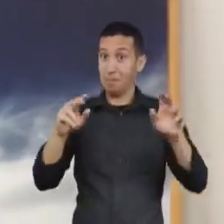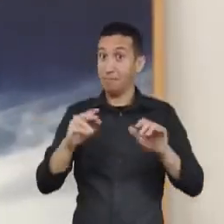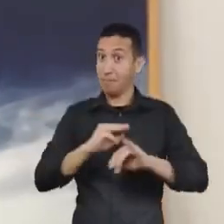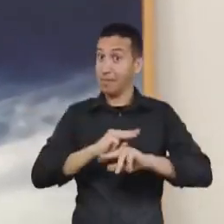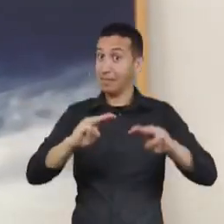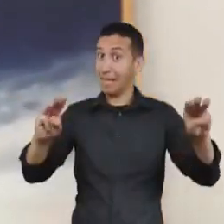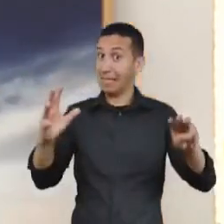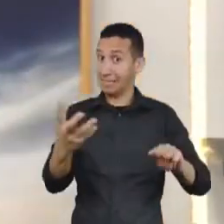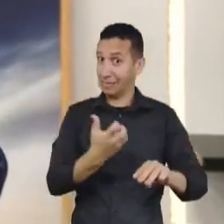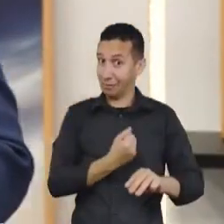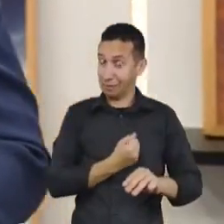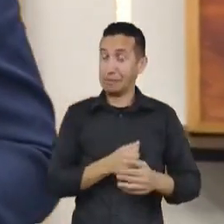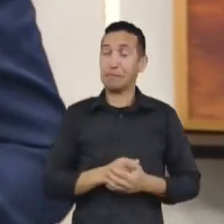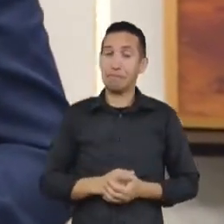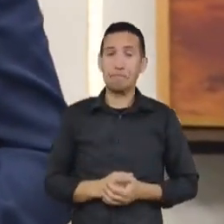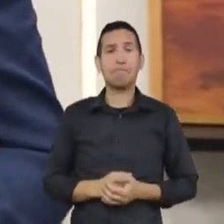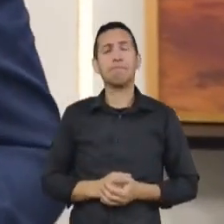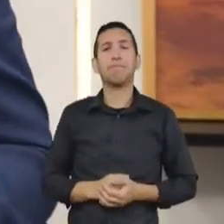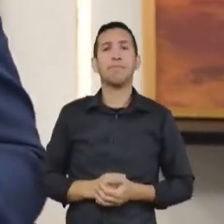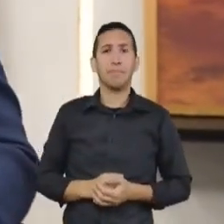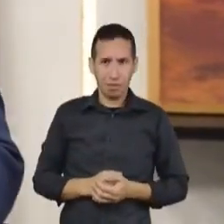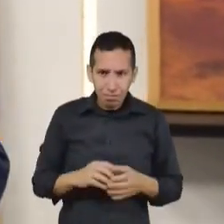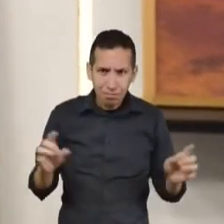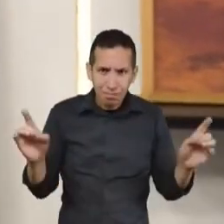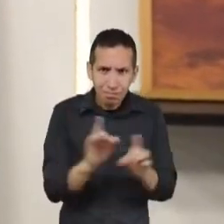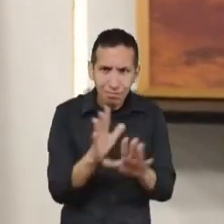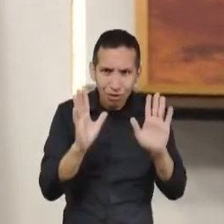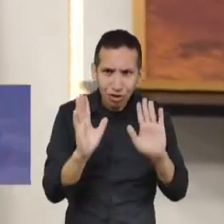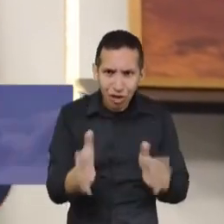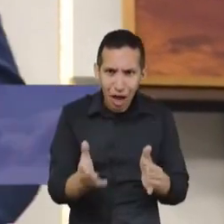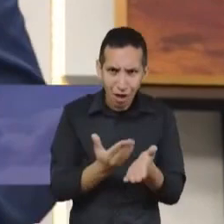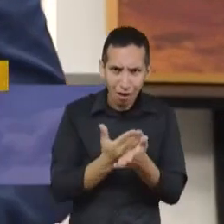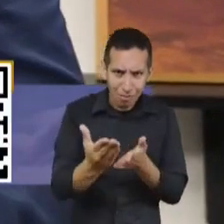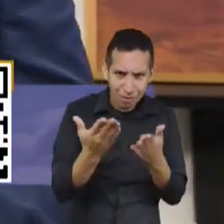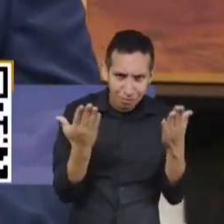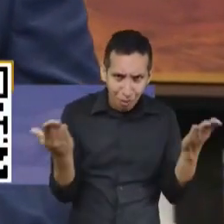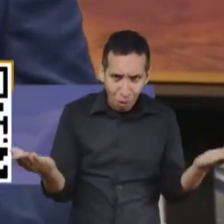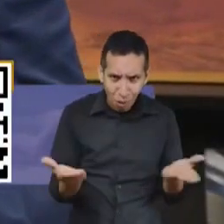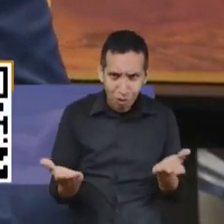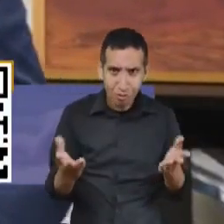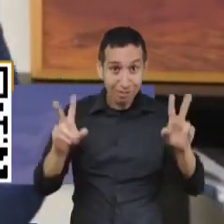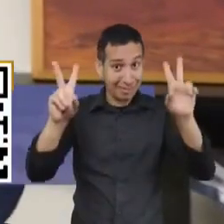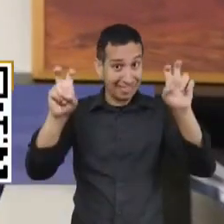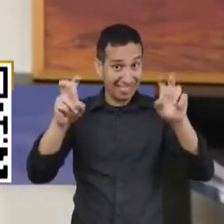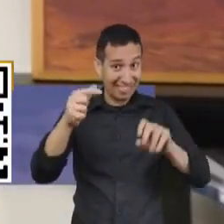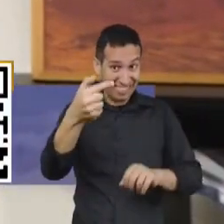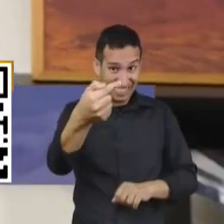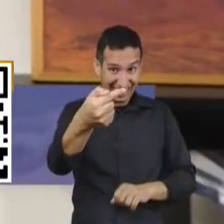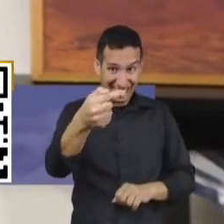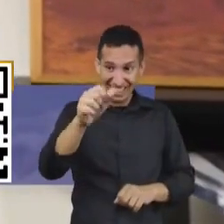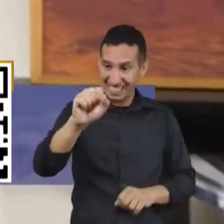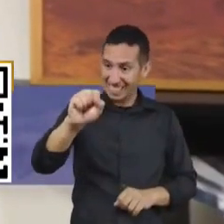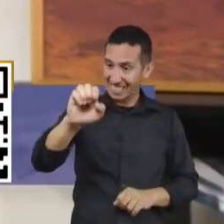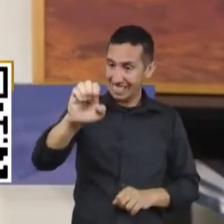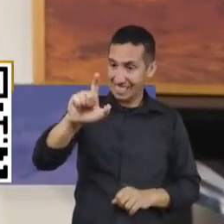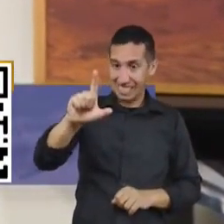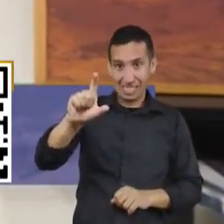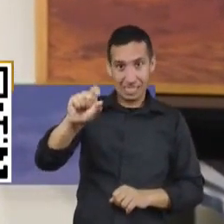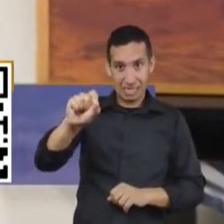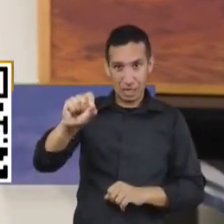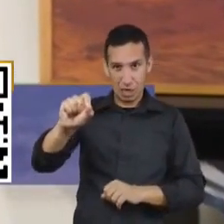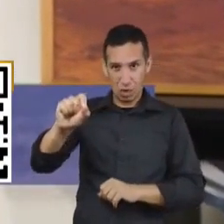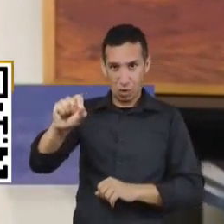abençoe você também muito bem meu amigo minha amiga já estamos preparados para começar o tema de hoje os sete selos